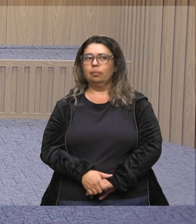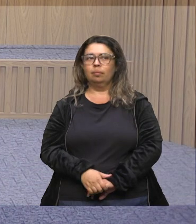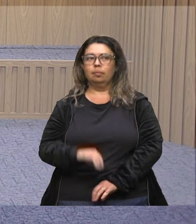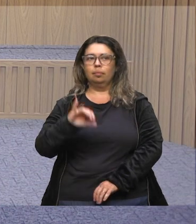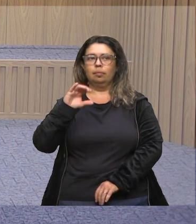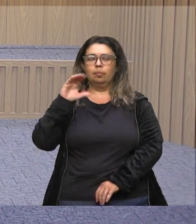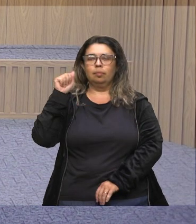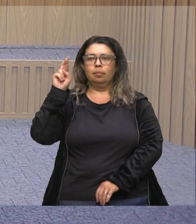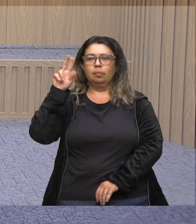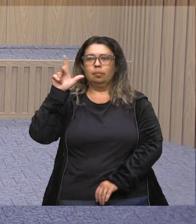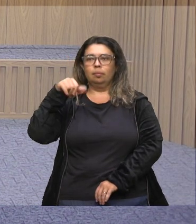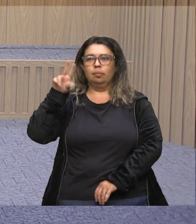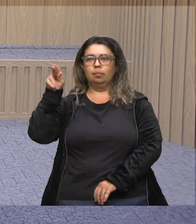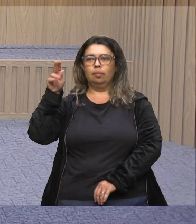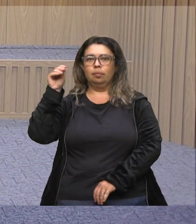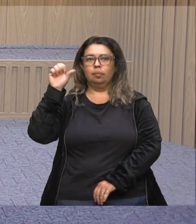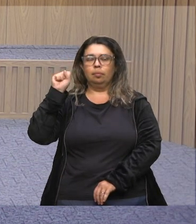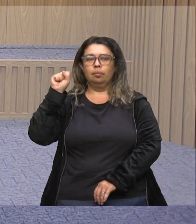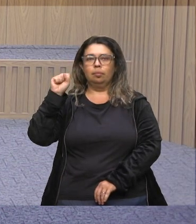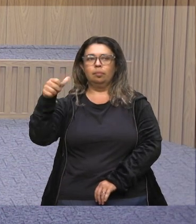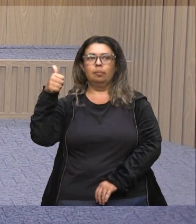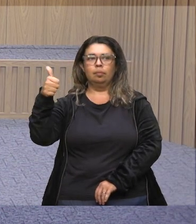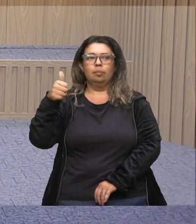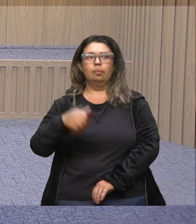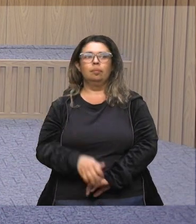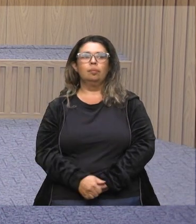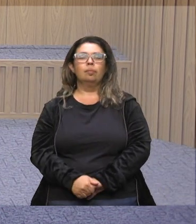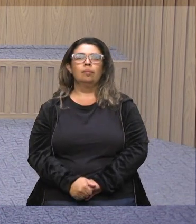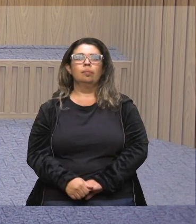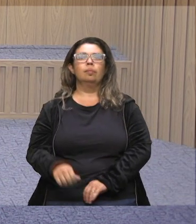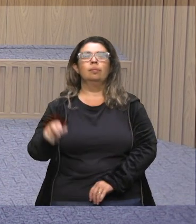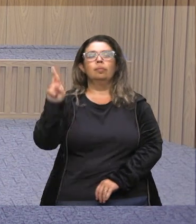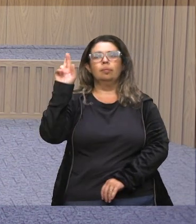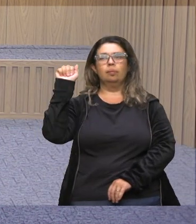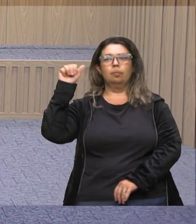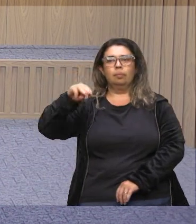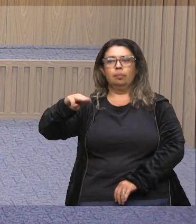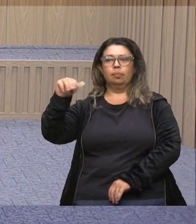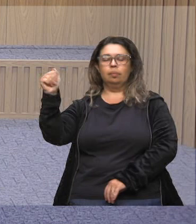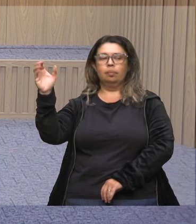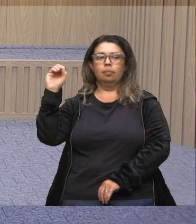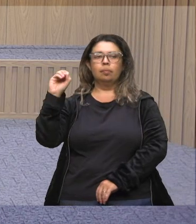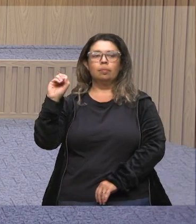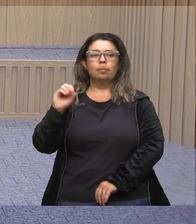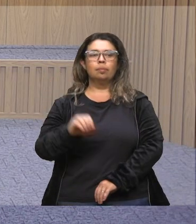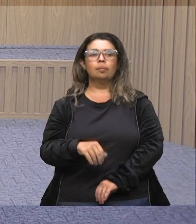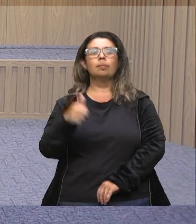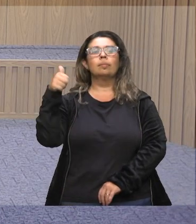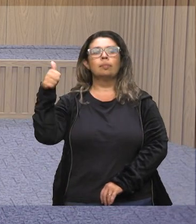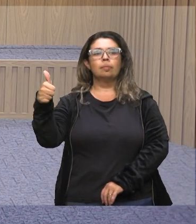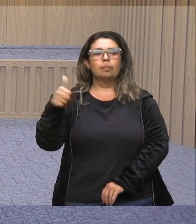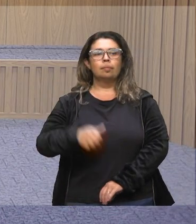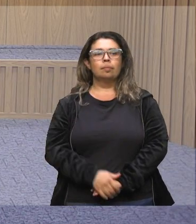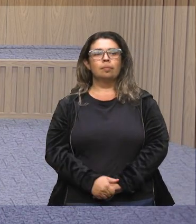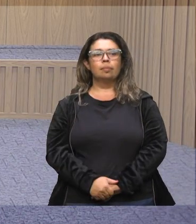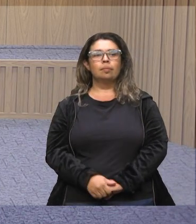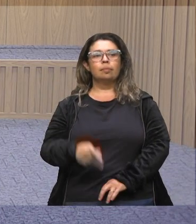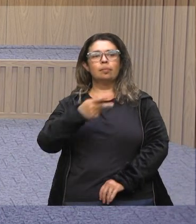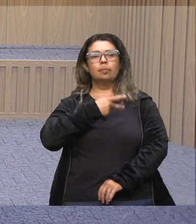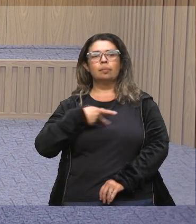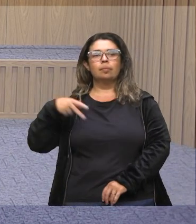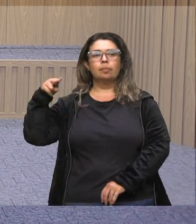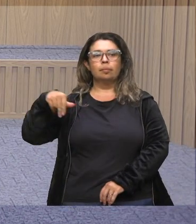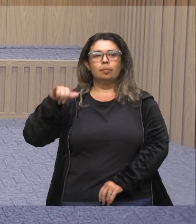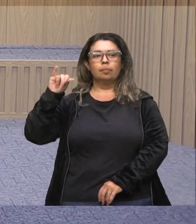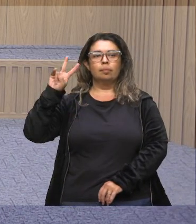José Carlos Silva Beitum. Carlinhos, presente. Luiz Antônio Ramão. Ramão, presente. Nivaldo dos